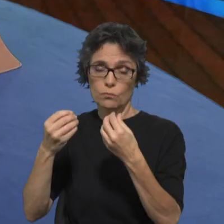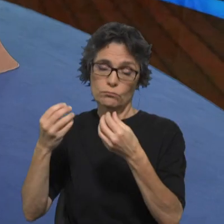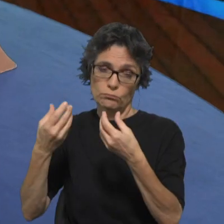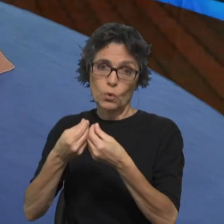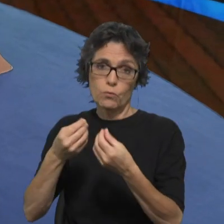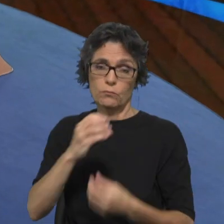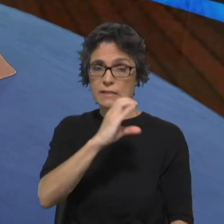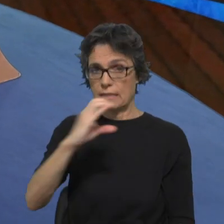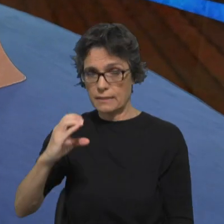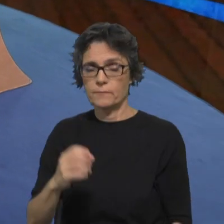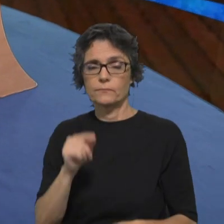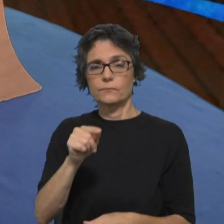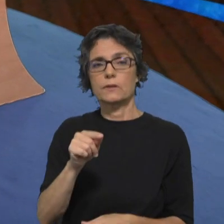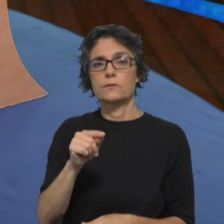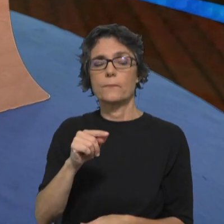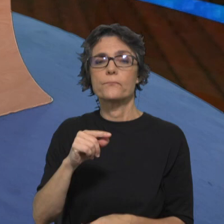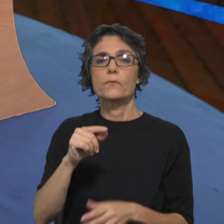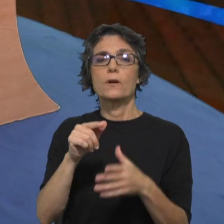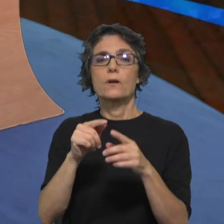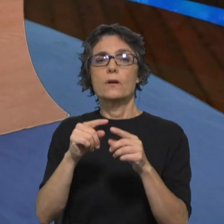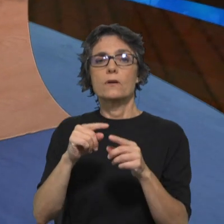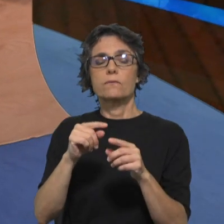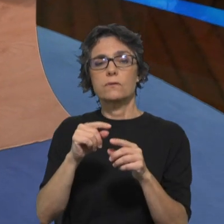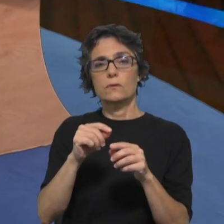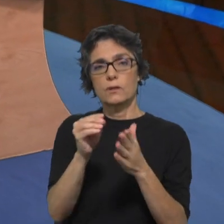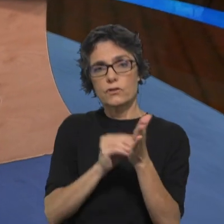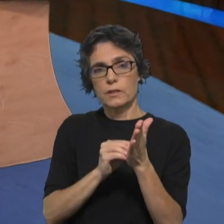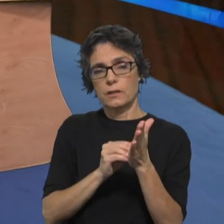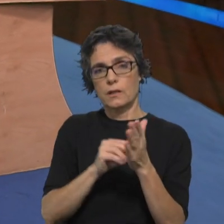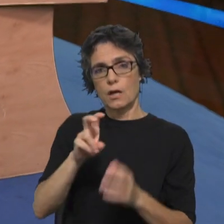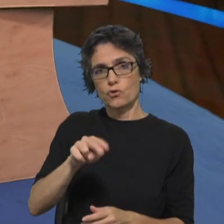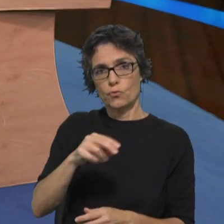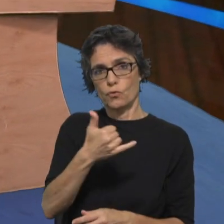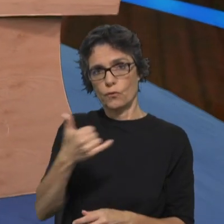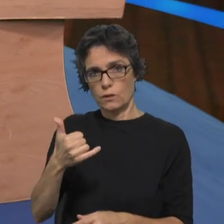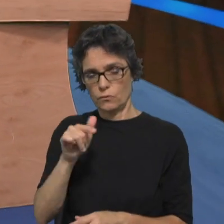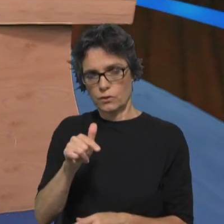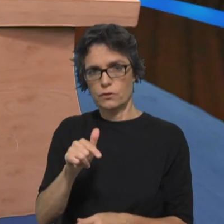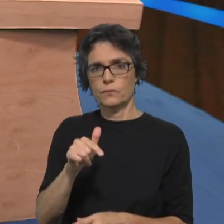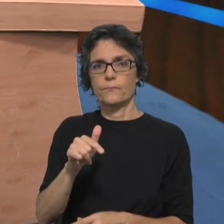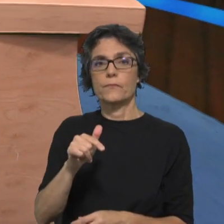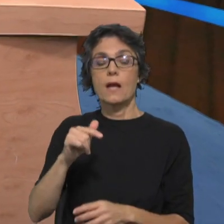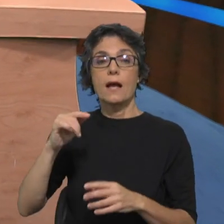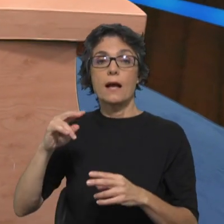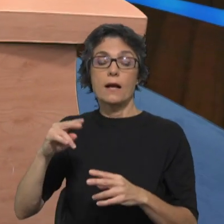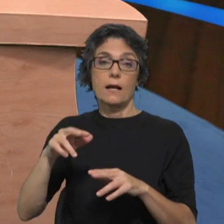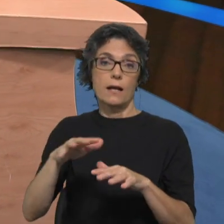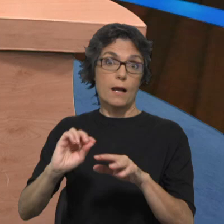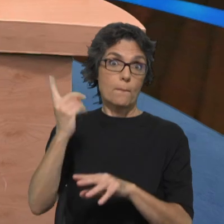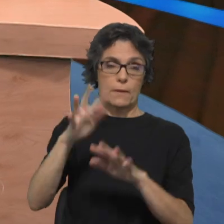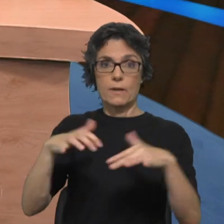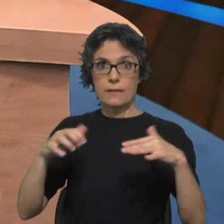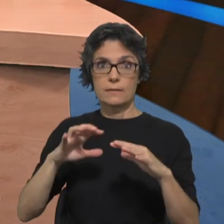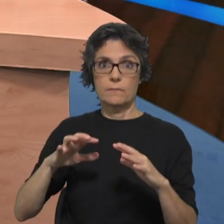a 8 de julho de 22. Entretanto, já tivemos logo em novembro de 22 a primeira Assembleia Geral, onde passámos,